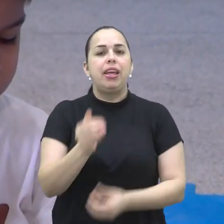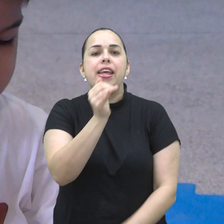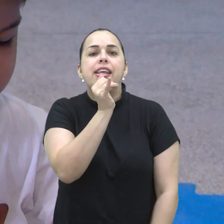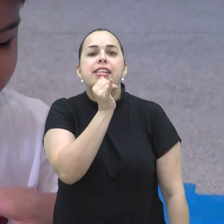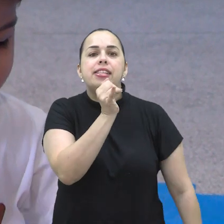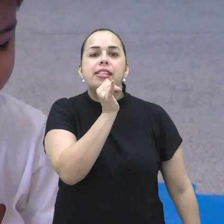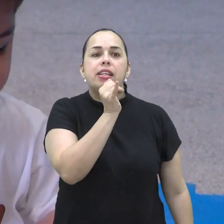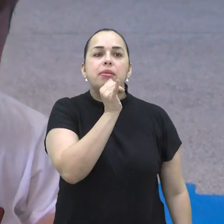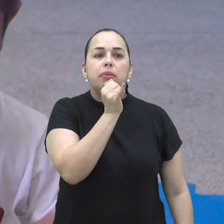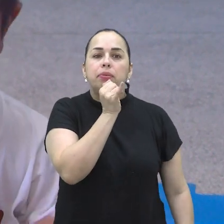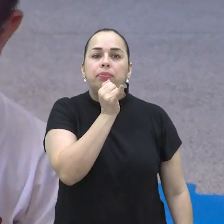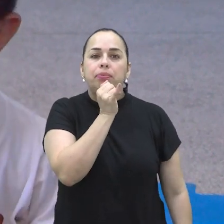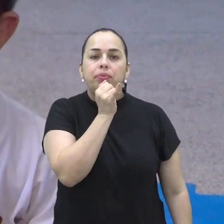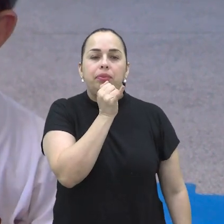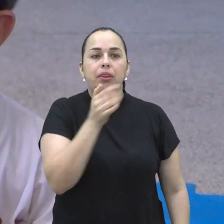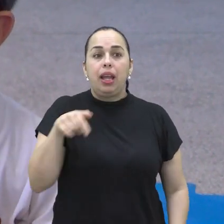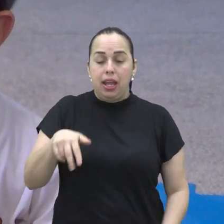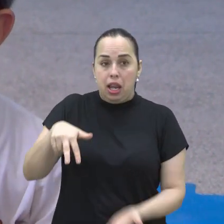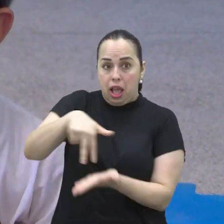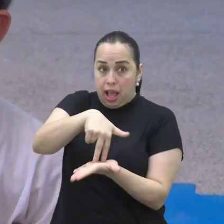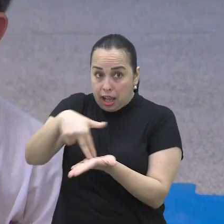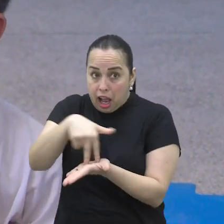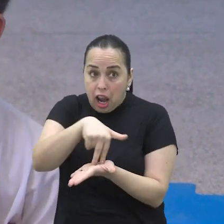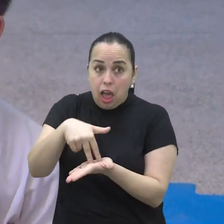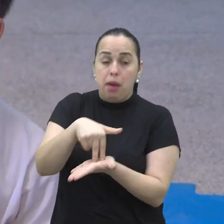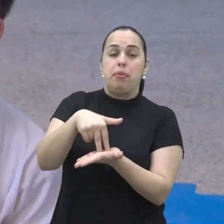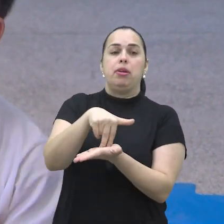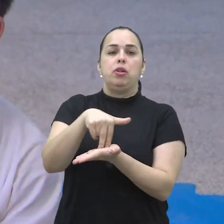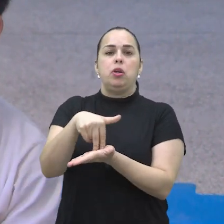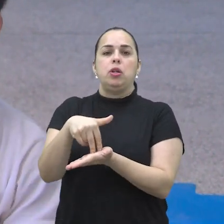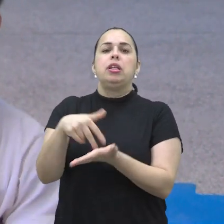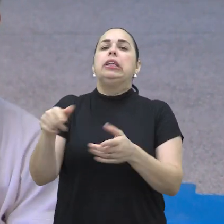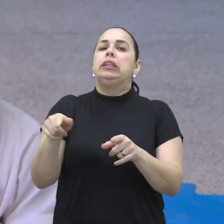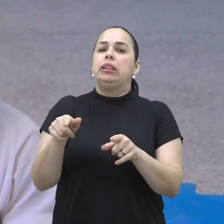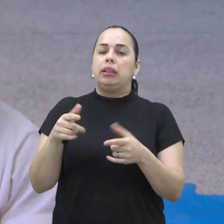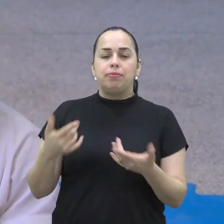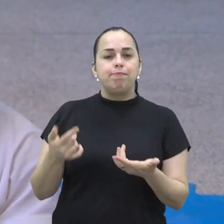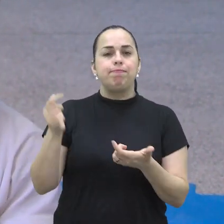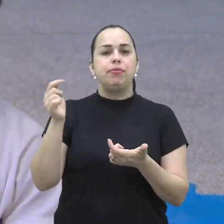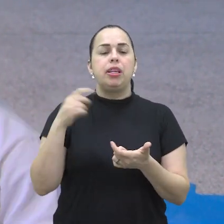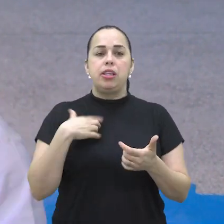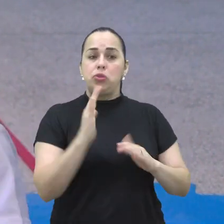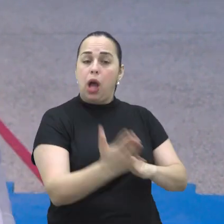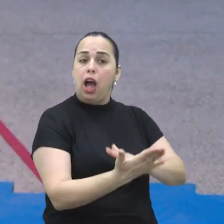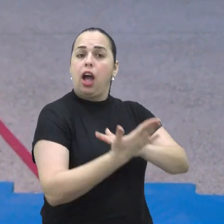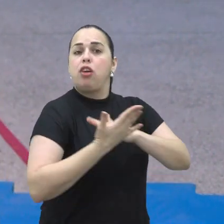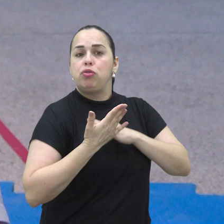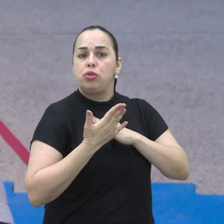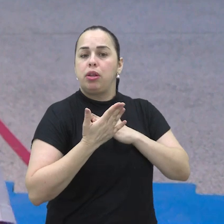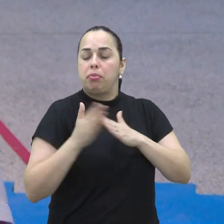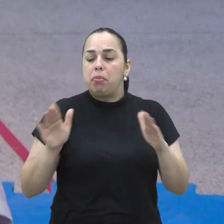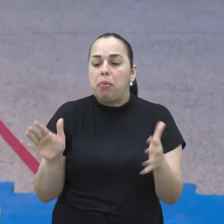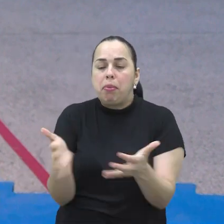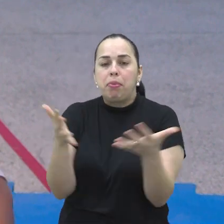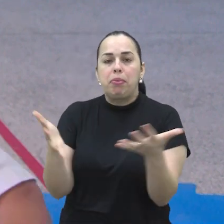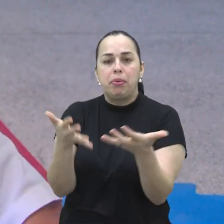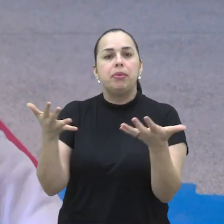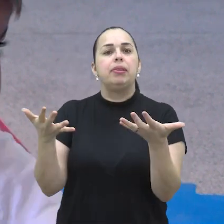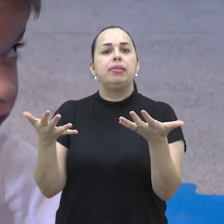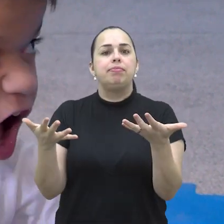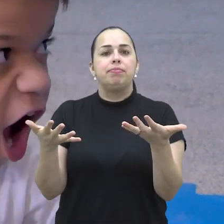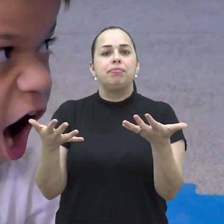Por exemplo, equilíbrio, né, dessas atividades é bom para estimular,